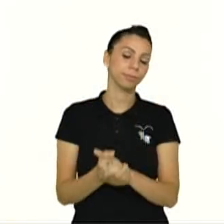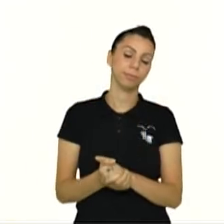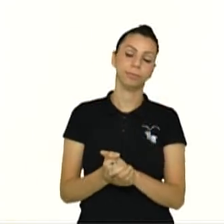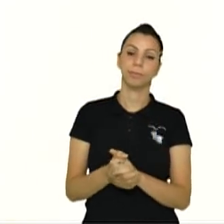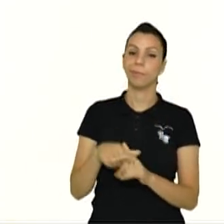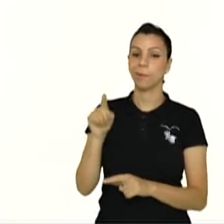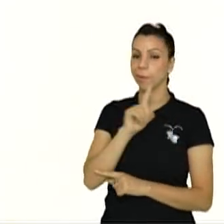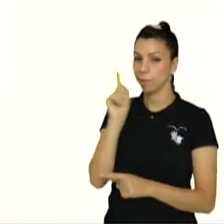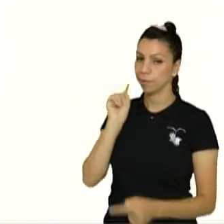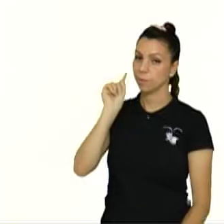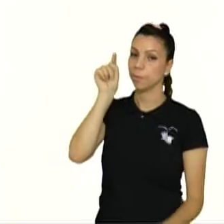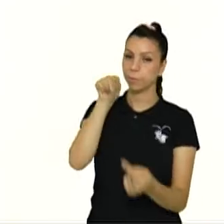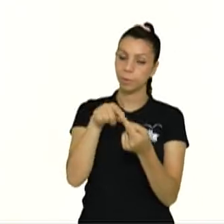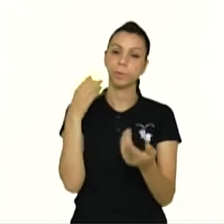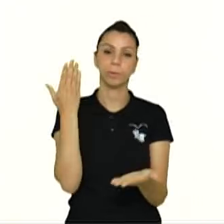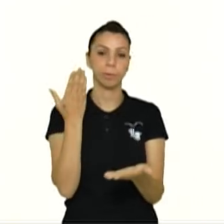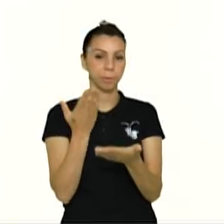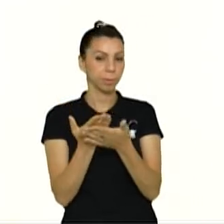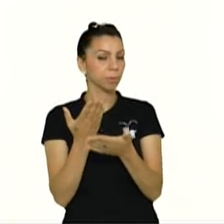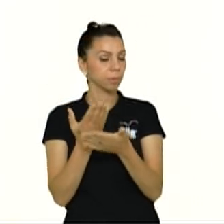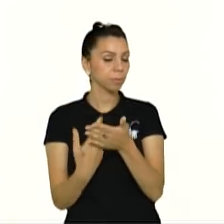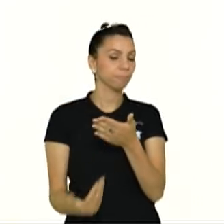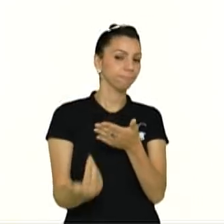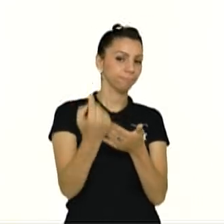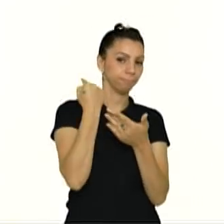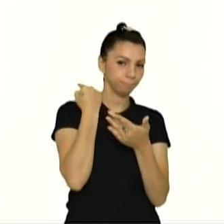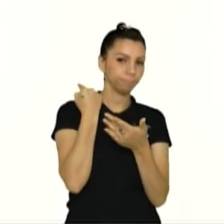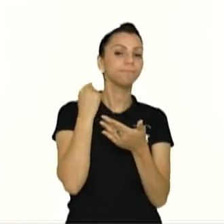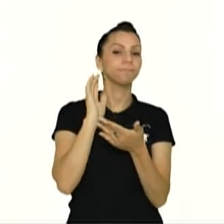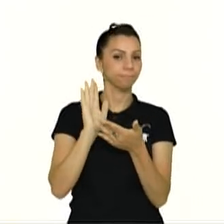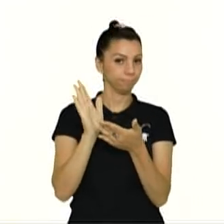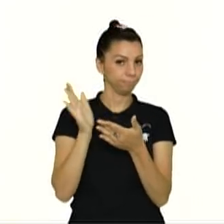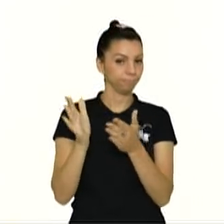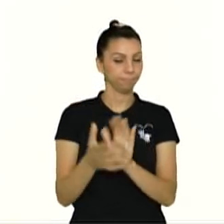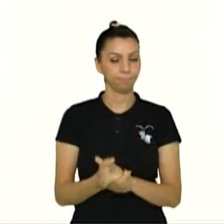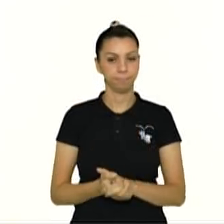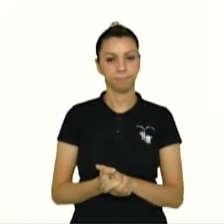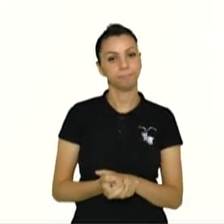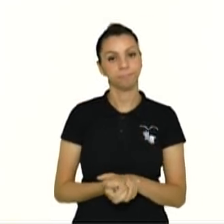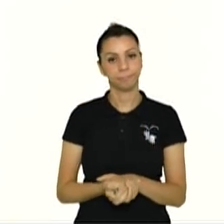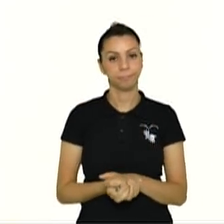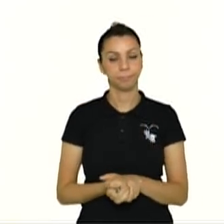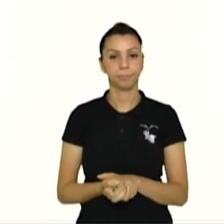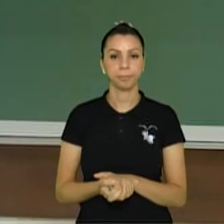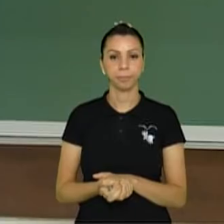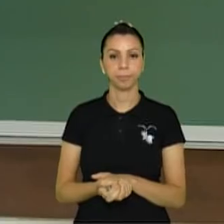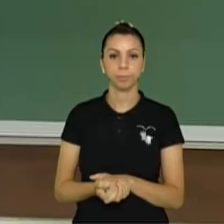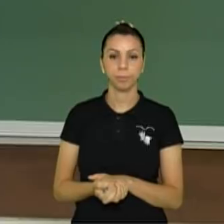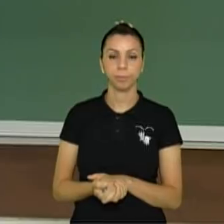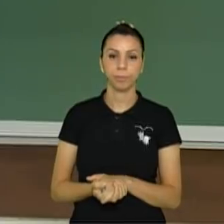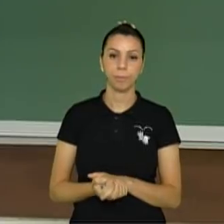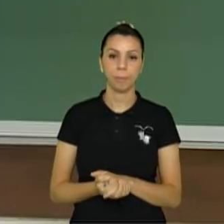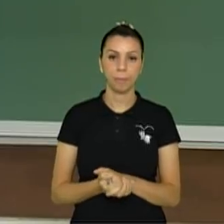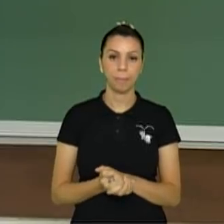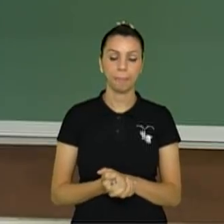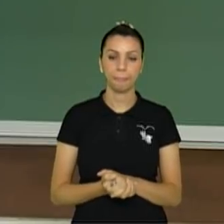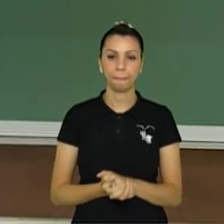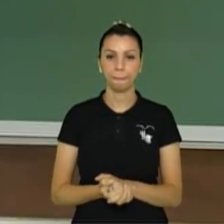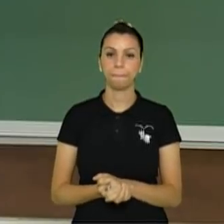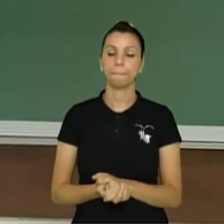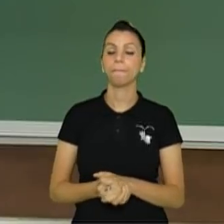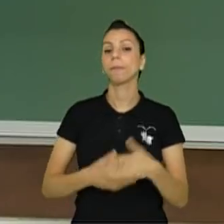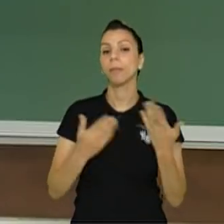Esse objetivo que já foi utilizado em outras aulas, tá? Nós estamos falando aqui sobre